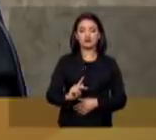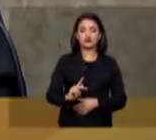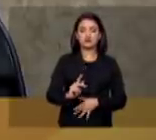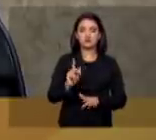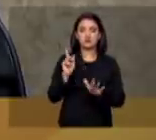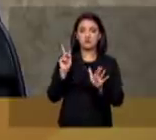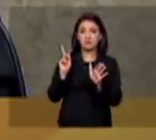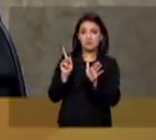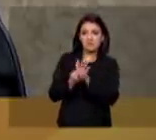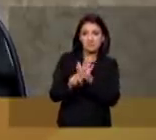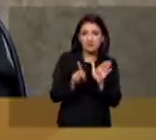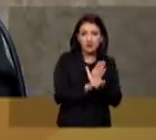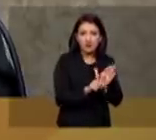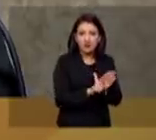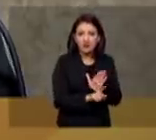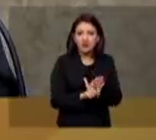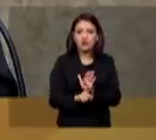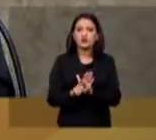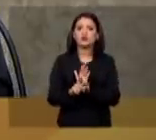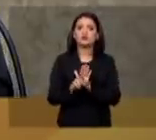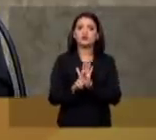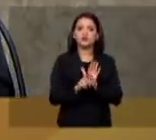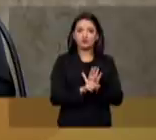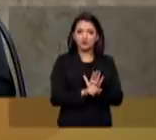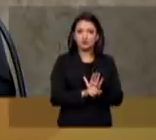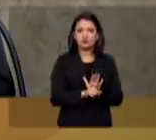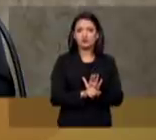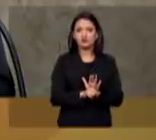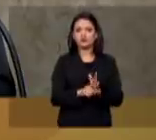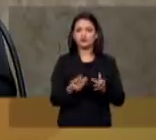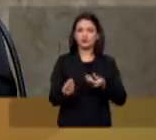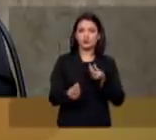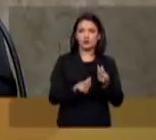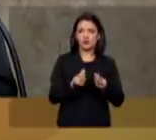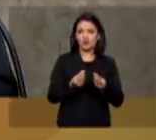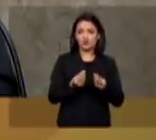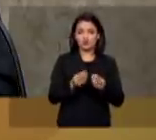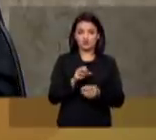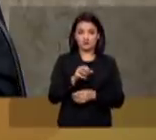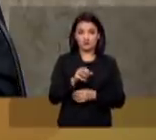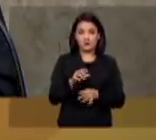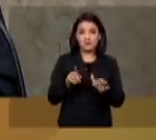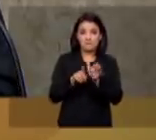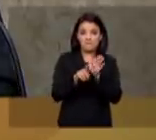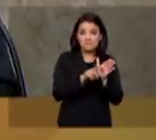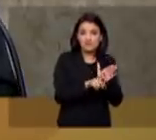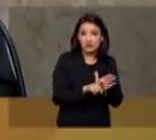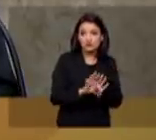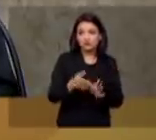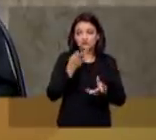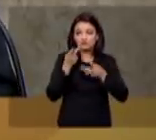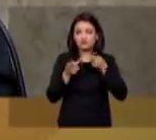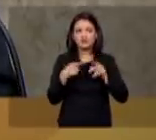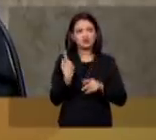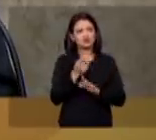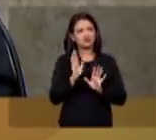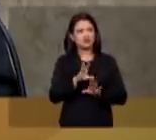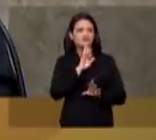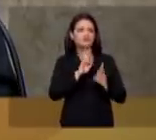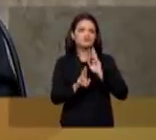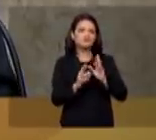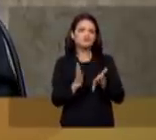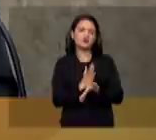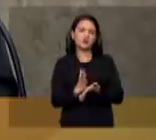indagou da manifestação da palavra das partes, o que nós já nos pronunciamos. Eu verifico